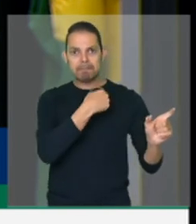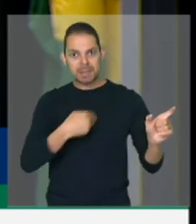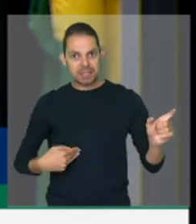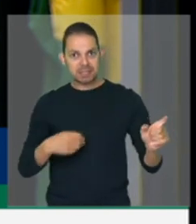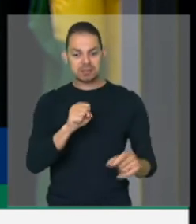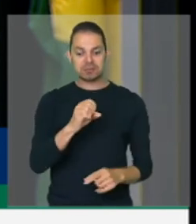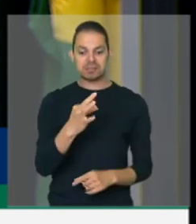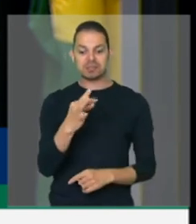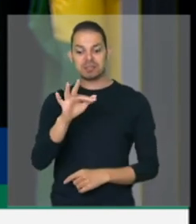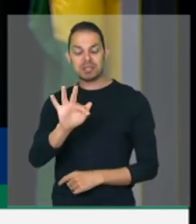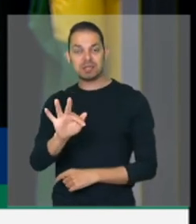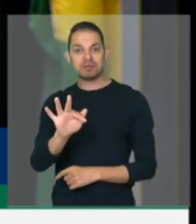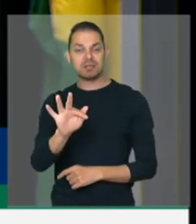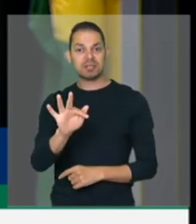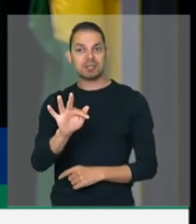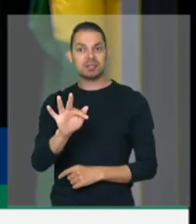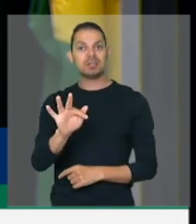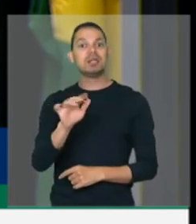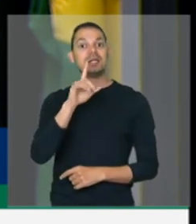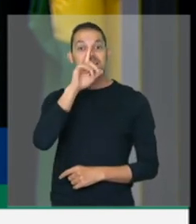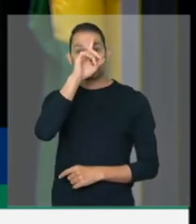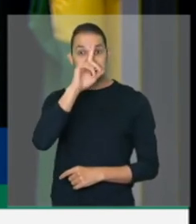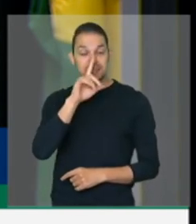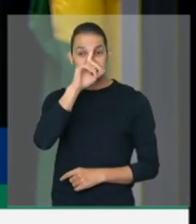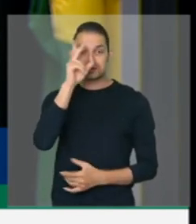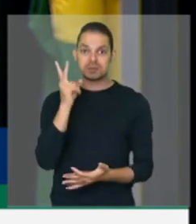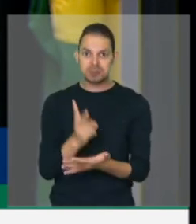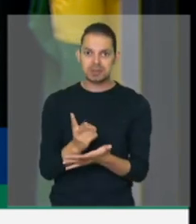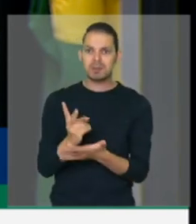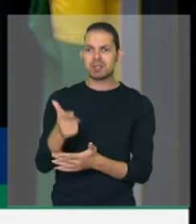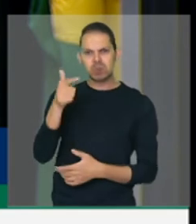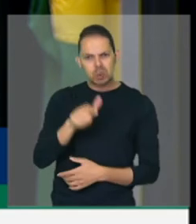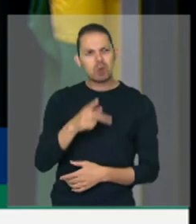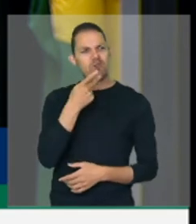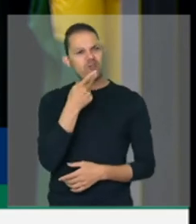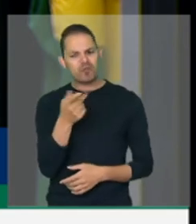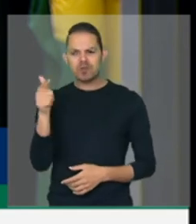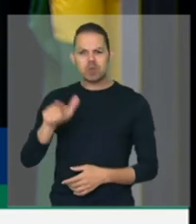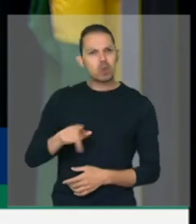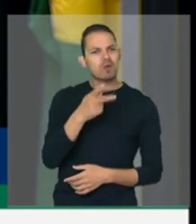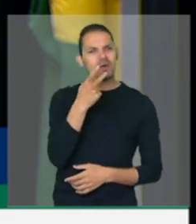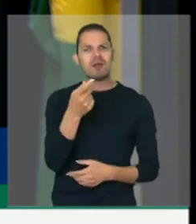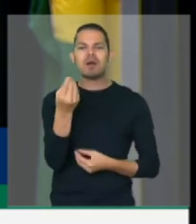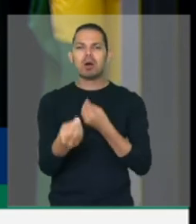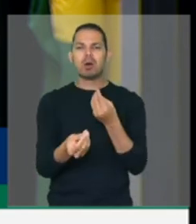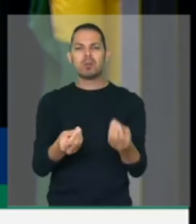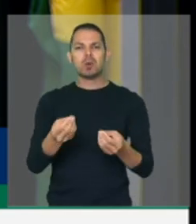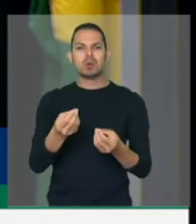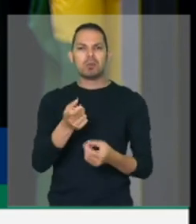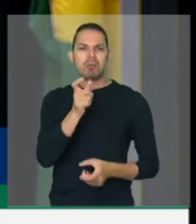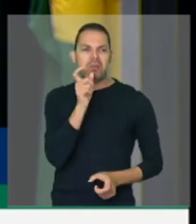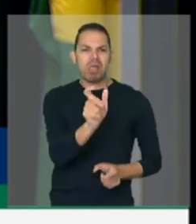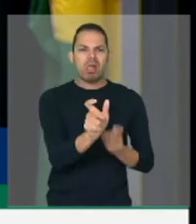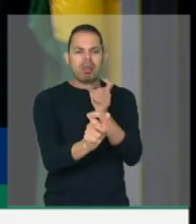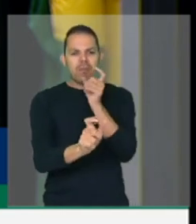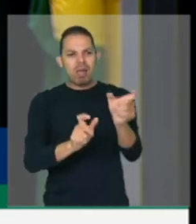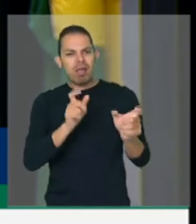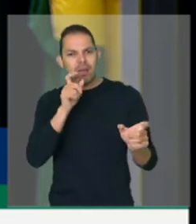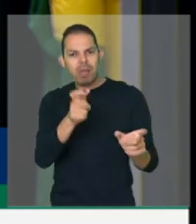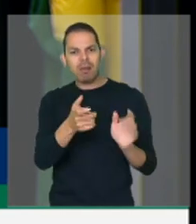Federal, risco que era constantemente reforçado mediante os xingamentos, impropérios